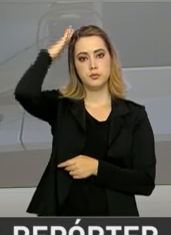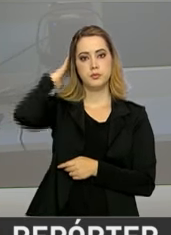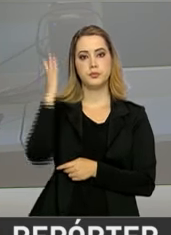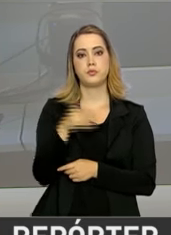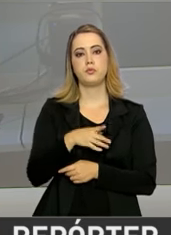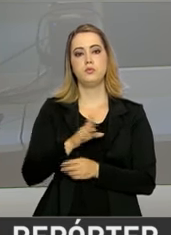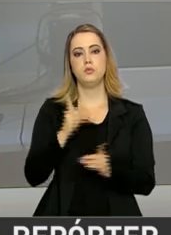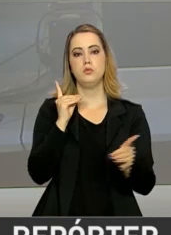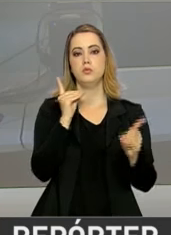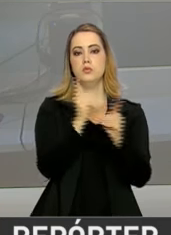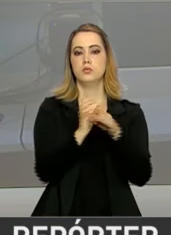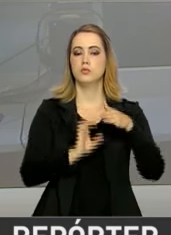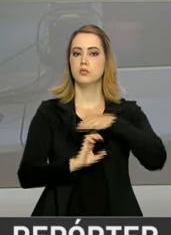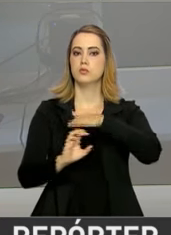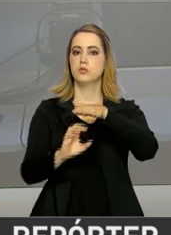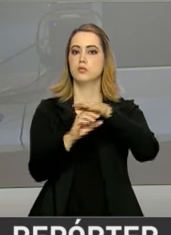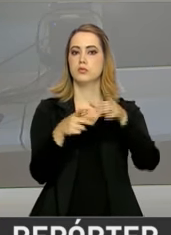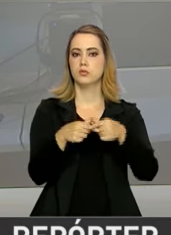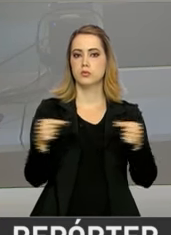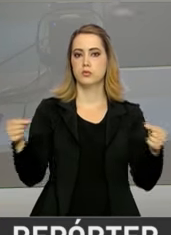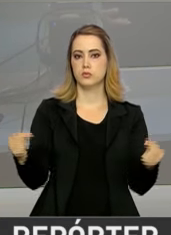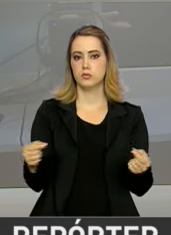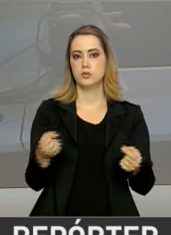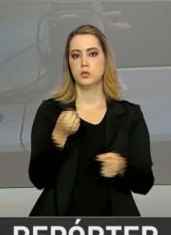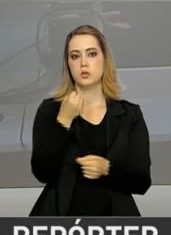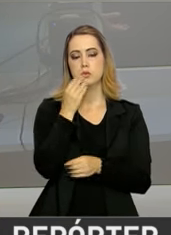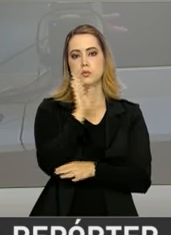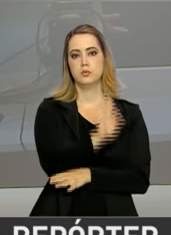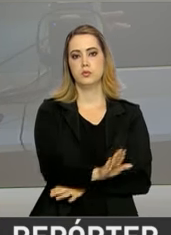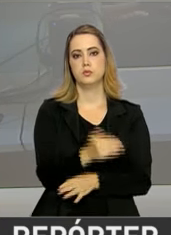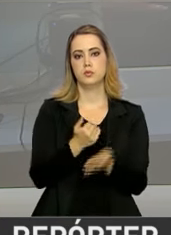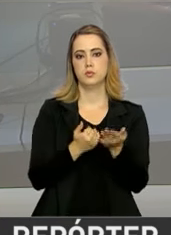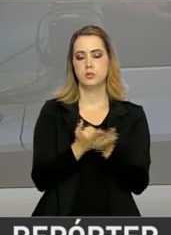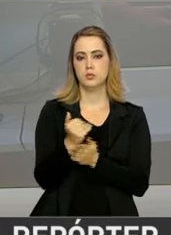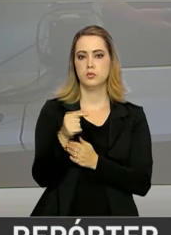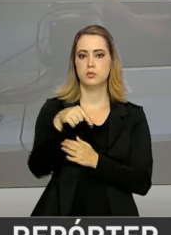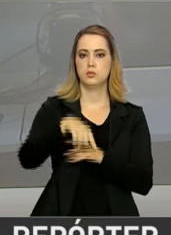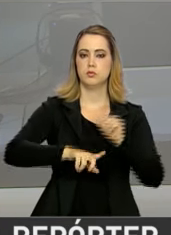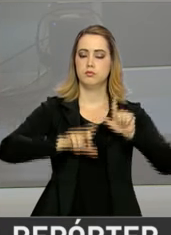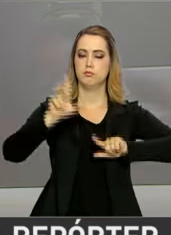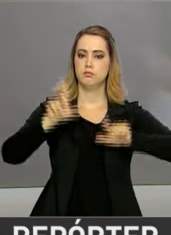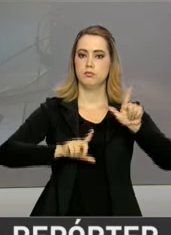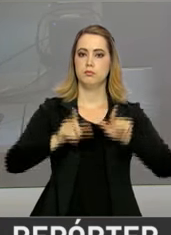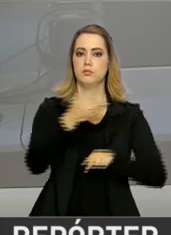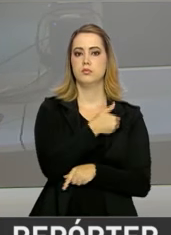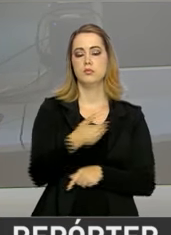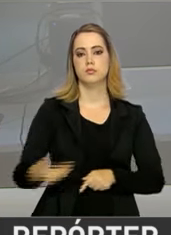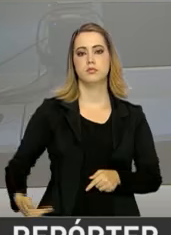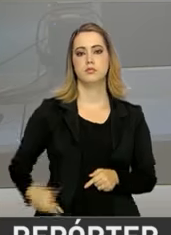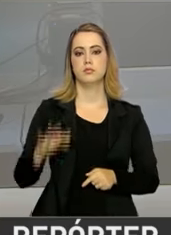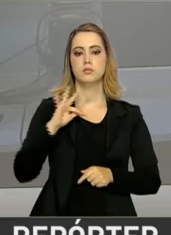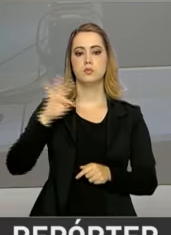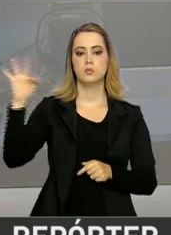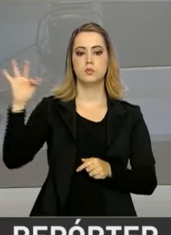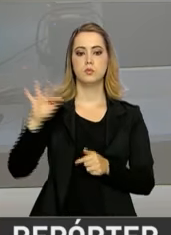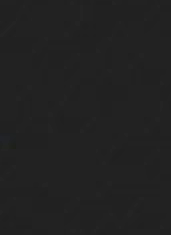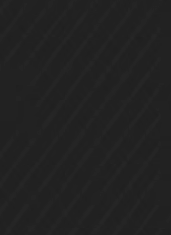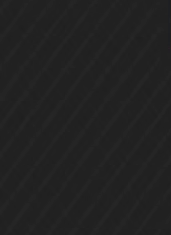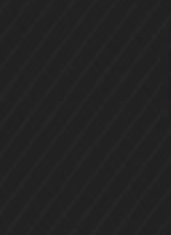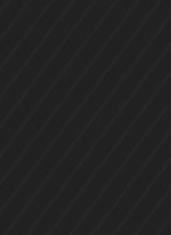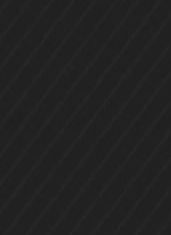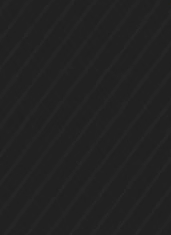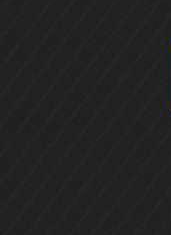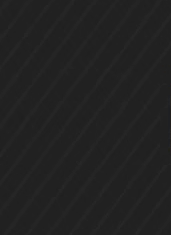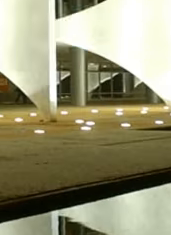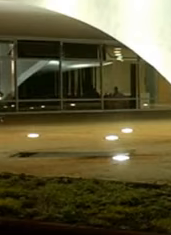temer durante encontro com empresários japoneses em tóquio boa tarde pra você continue com a gente e nbr a tv do governo federal